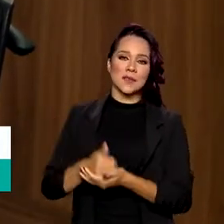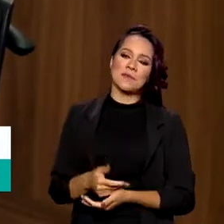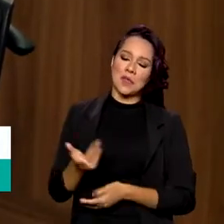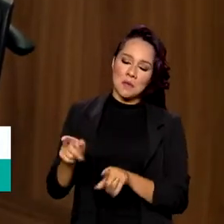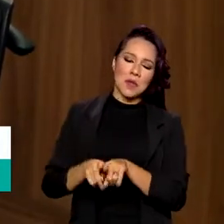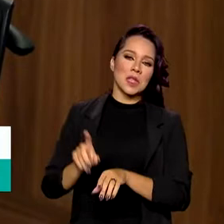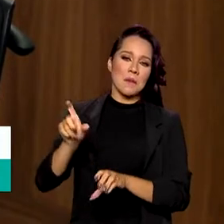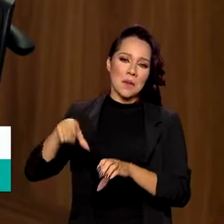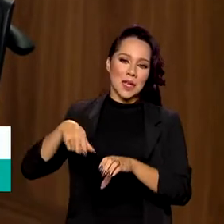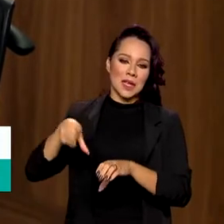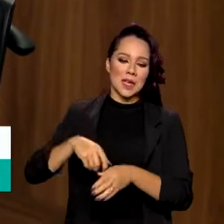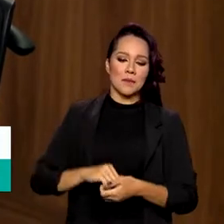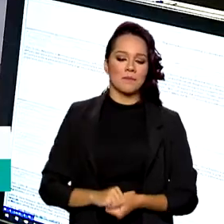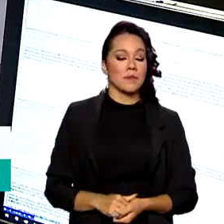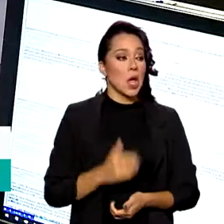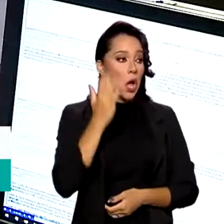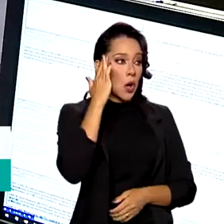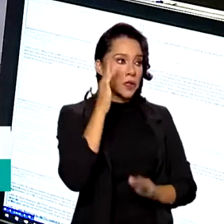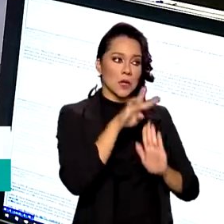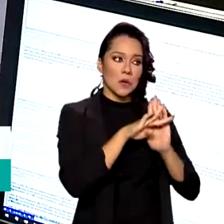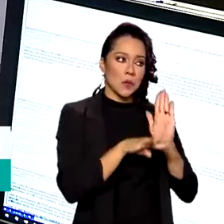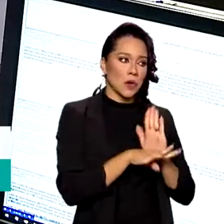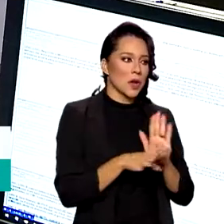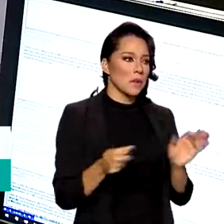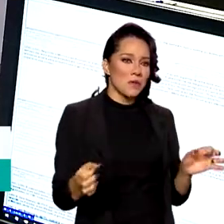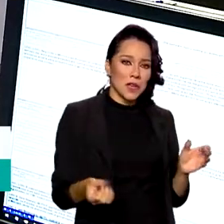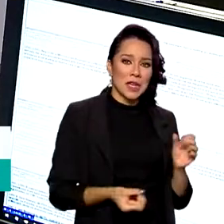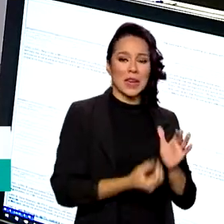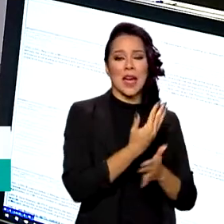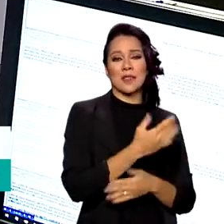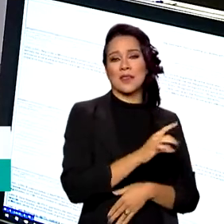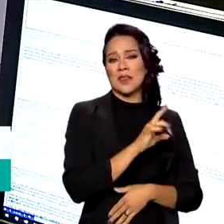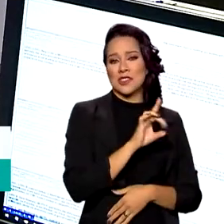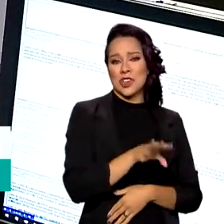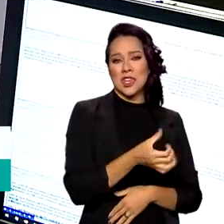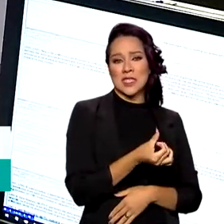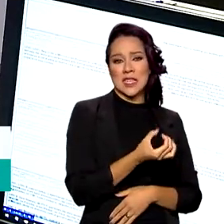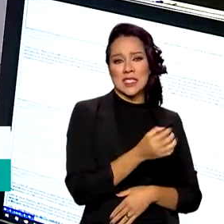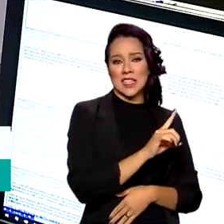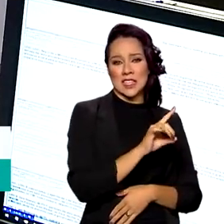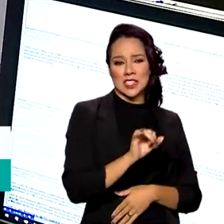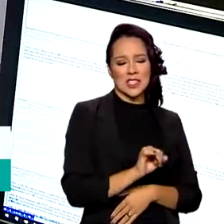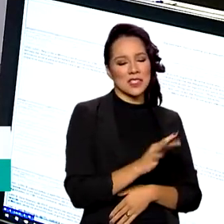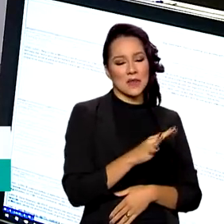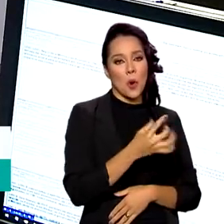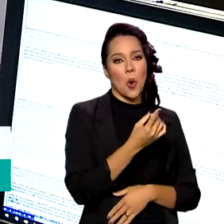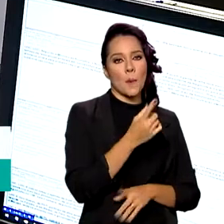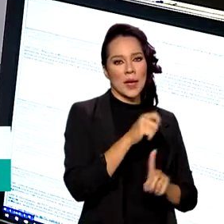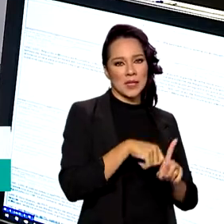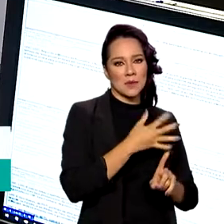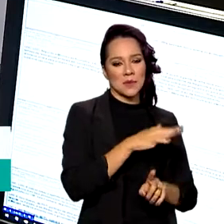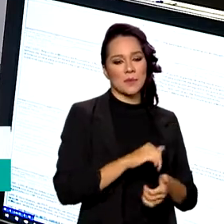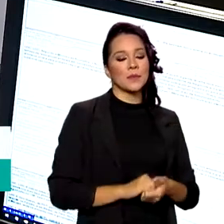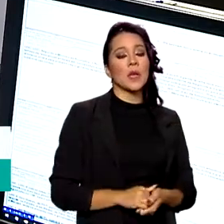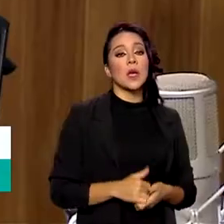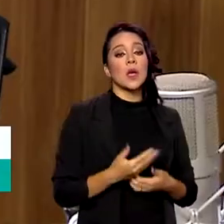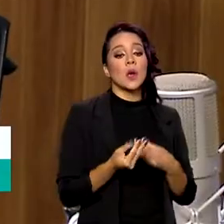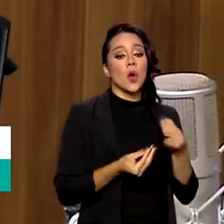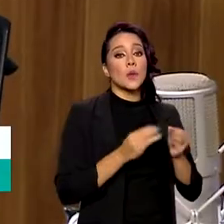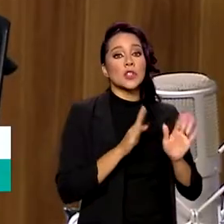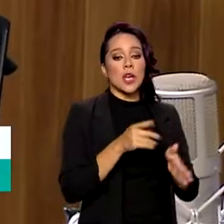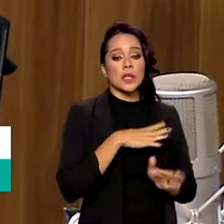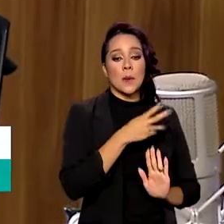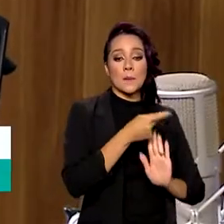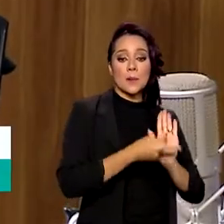maquininha por exemplo Thaís eu sei que o programa acabou de ser criado tem só 60 dias né um mês na verdade mas conta para a gente já